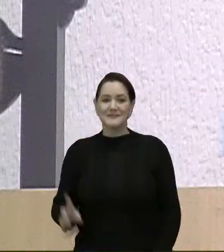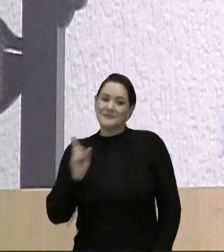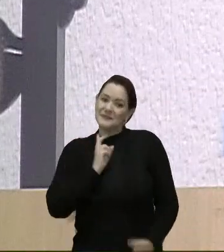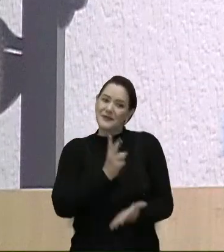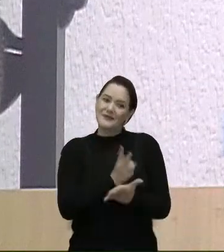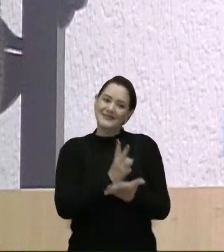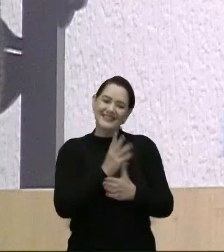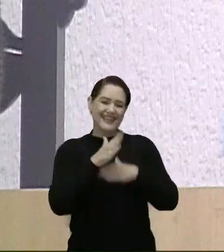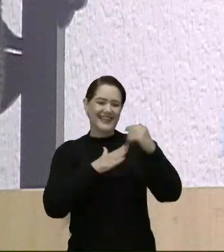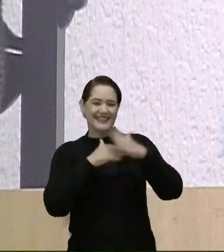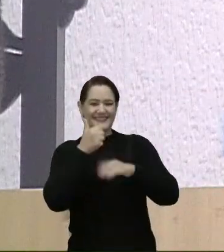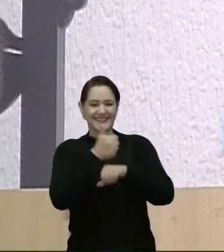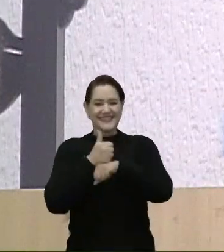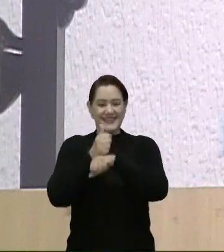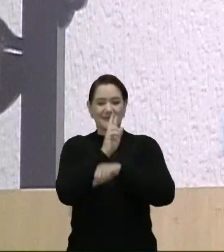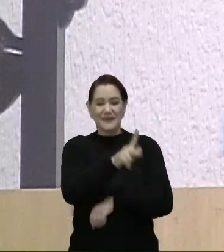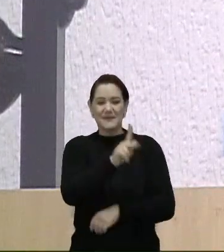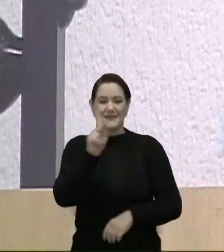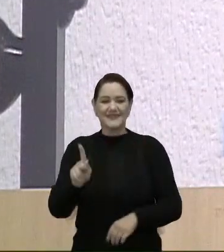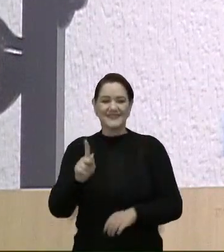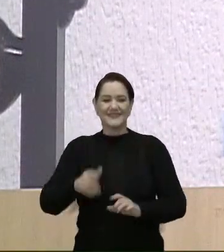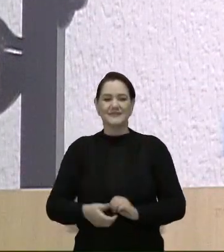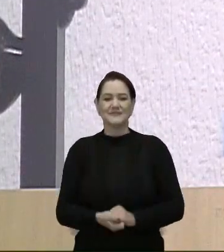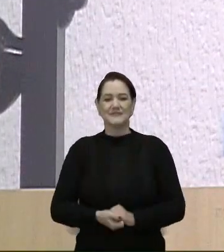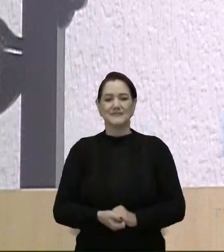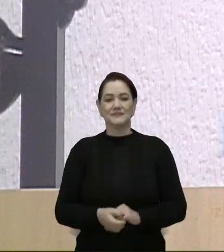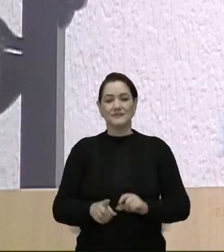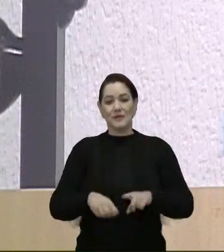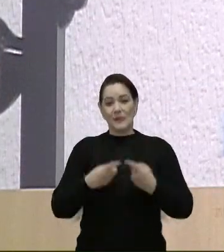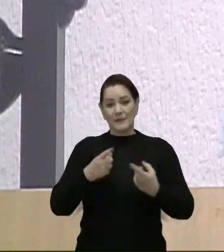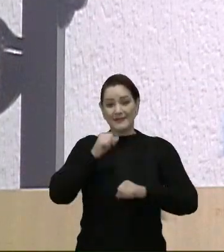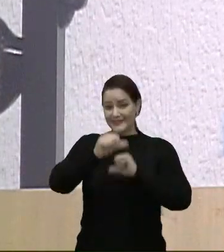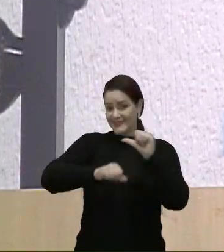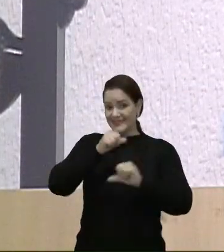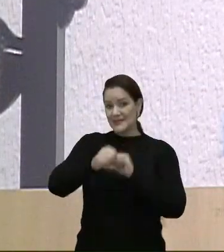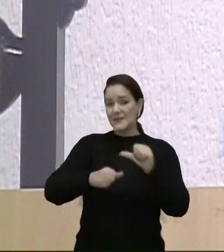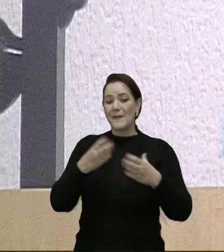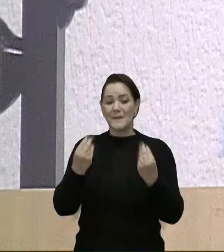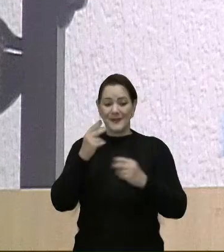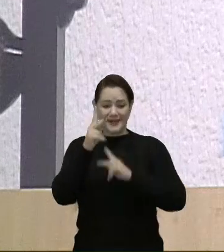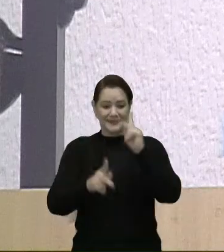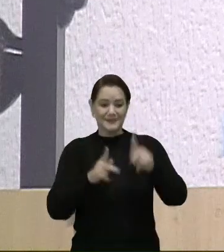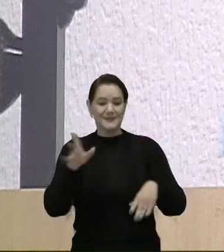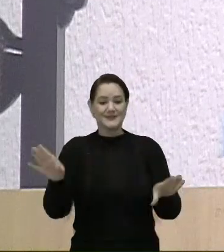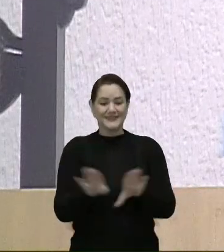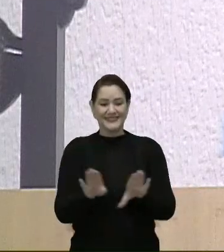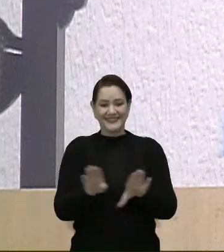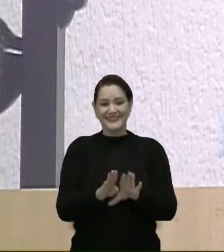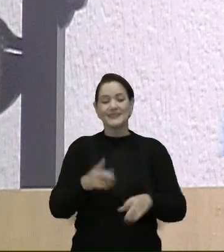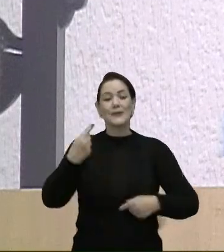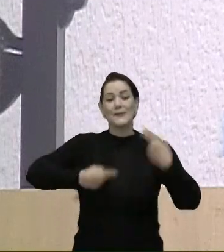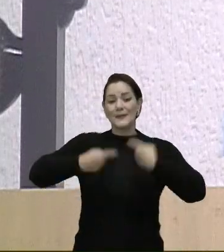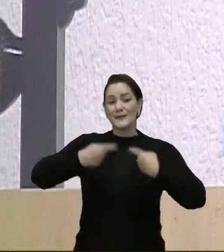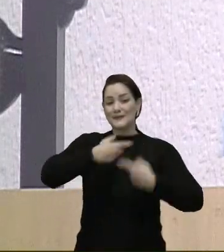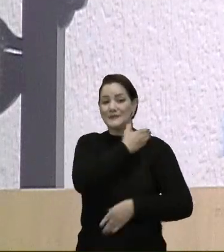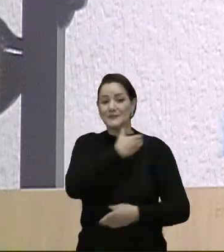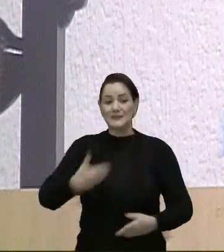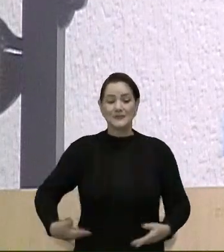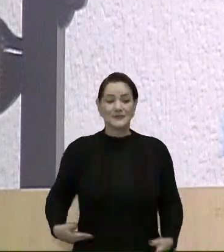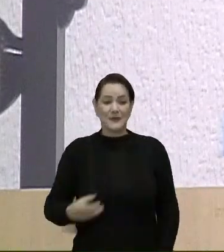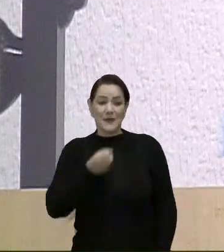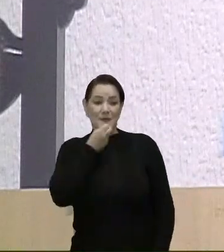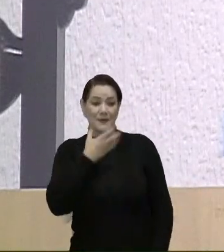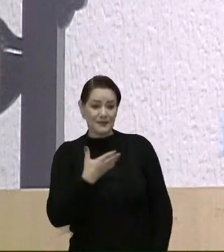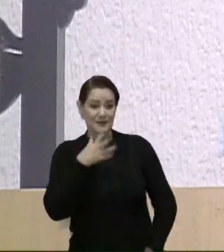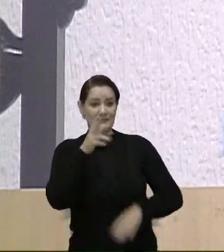essa profissão, né? Sou professora, mas transformou, tenho certeza, a vida de muita gente também, e que essa política pública, que é bem